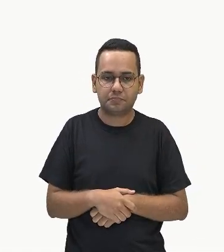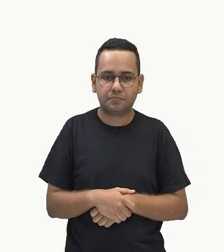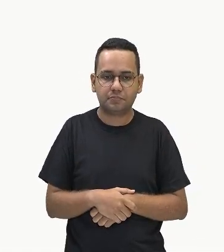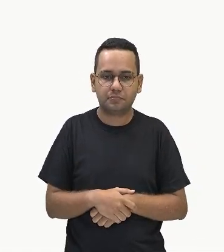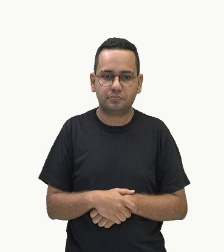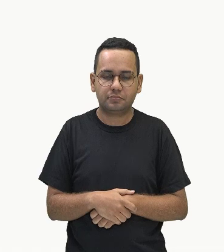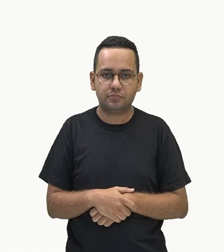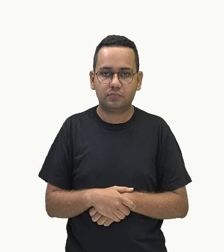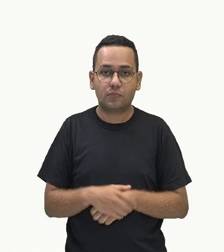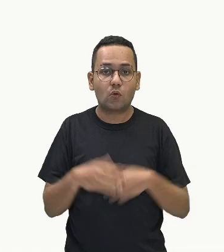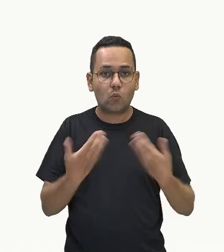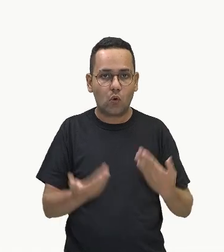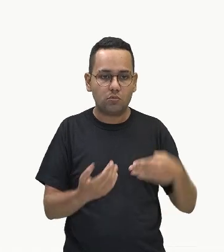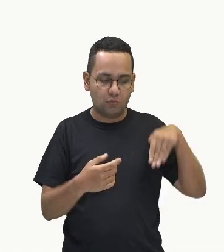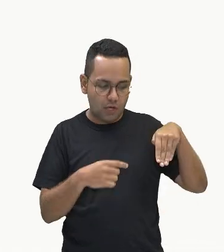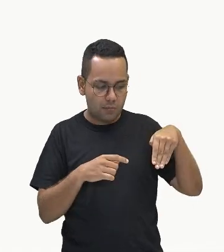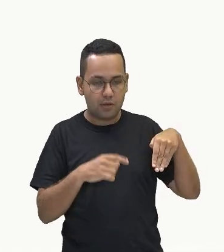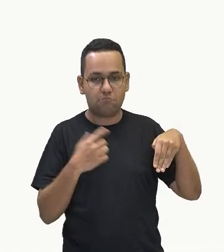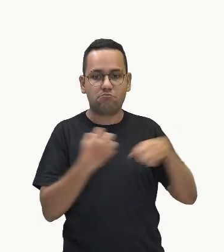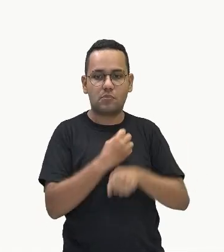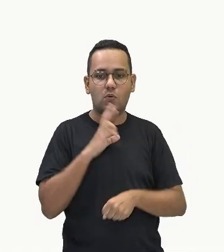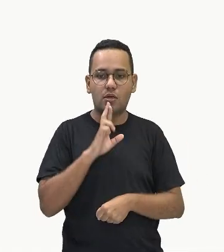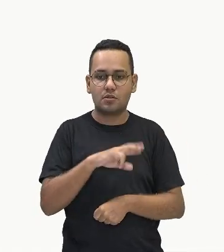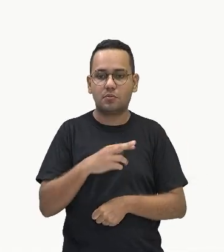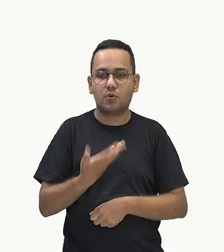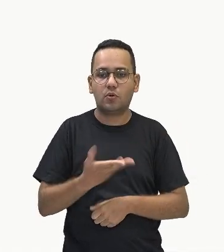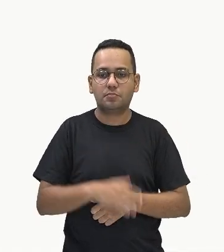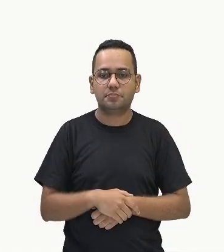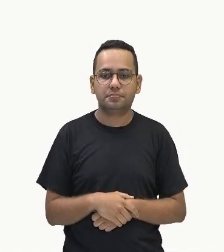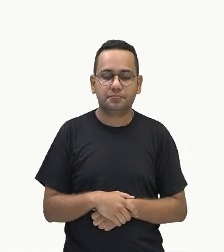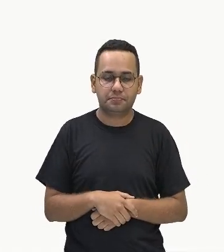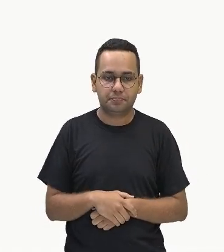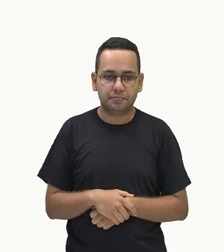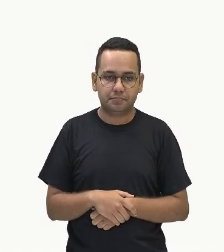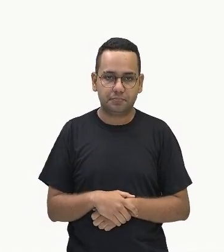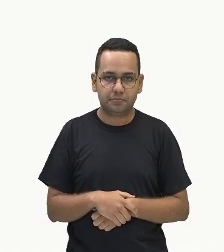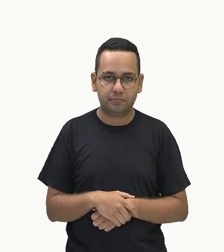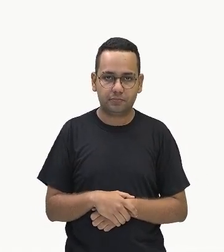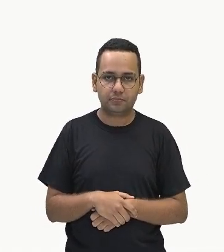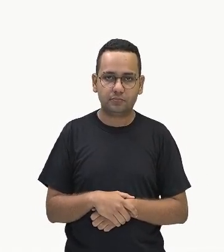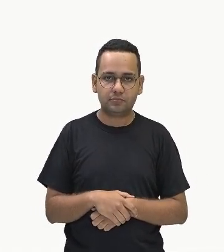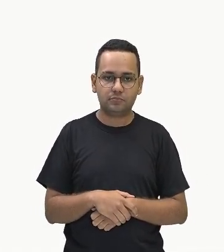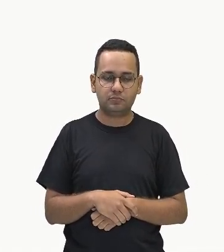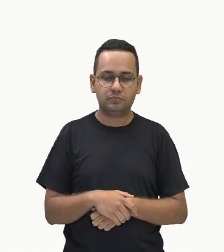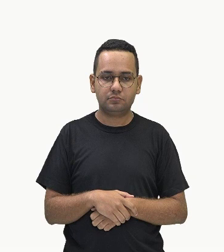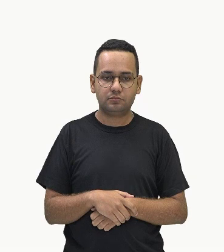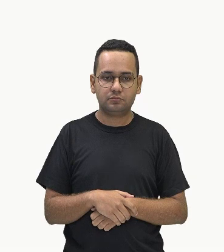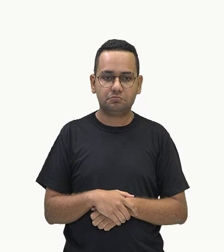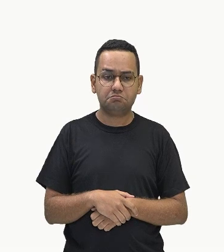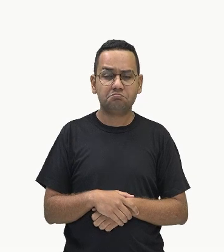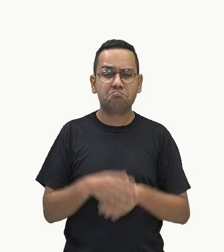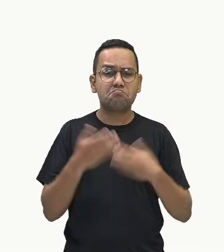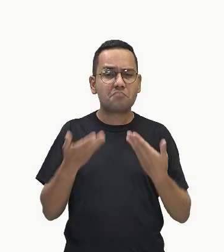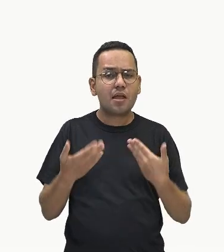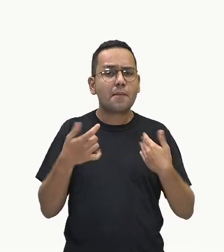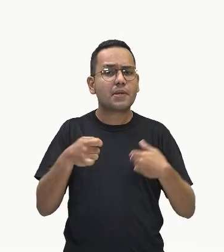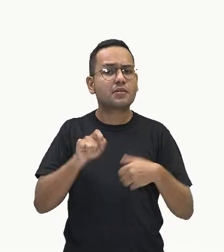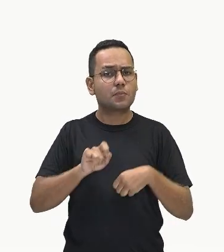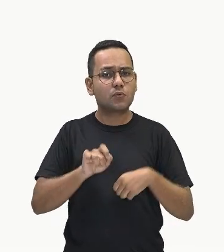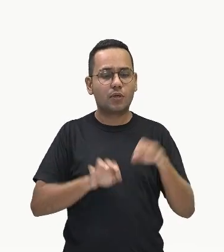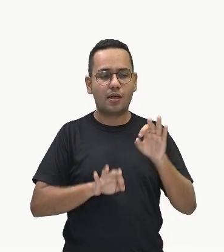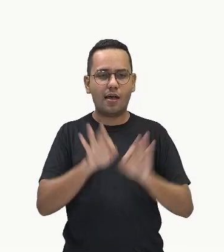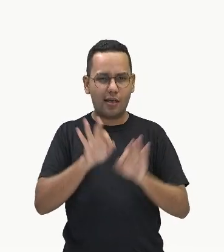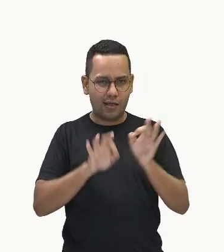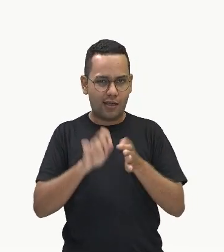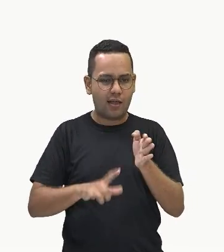exatamente essa, qual o montante? Tá bom? Então aqui, o que a gente vai ter que alterar antes da gente começar a